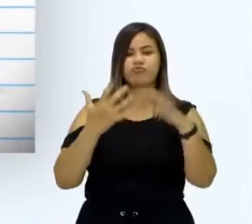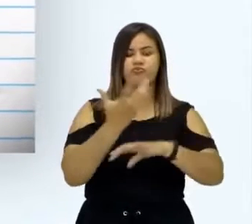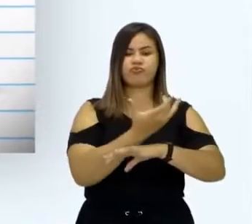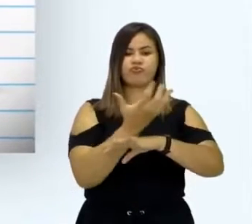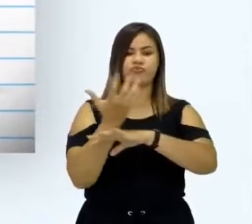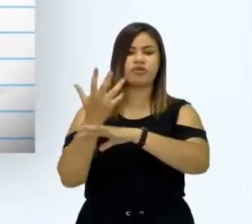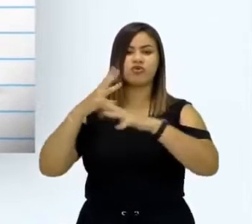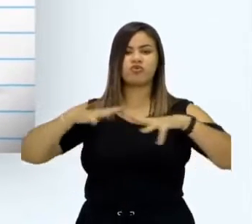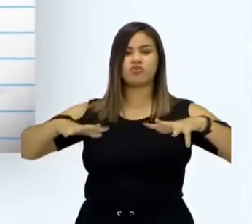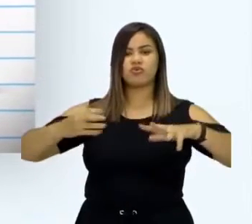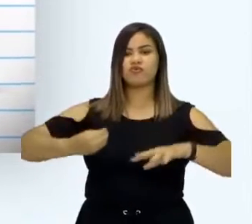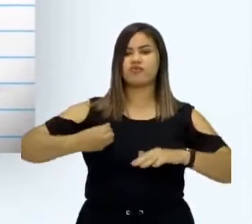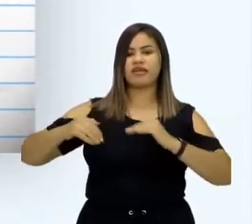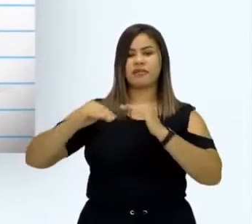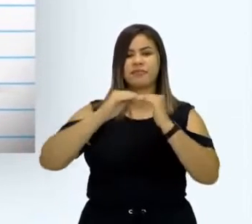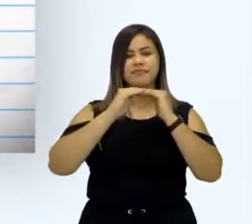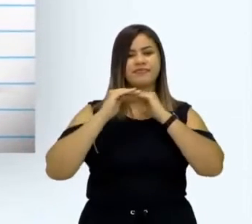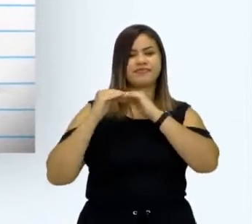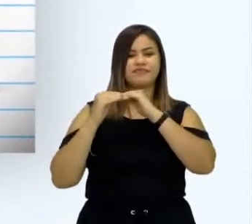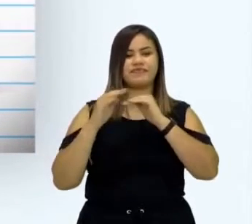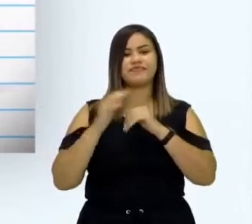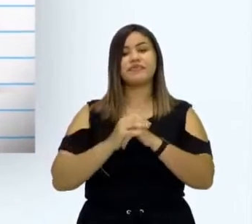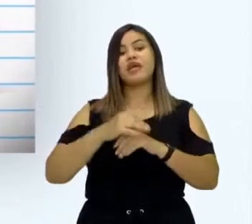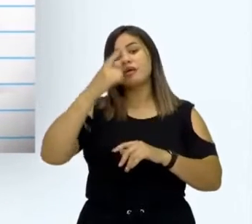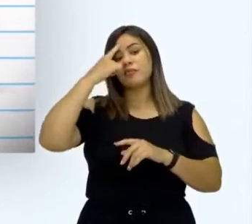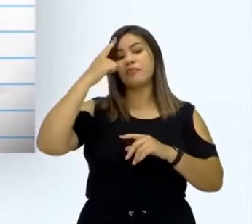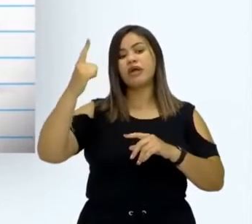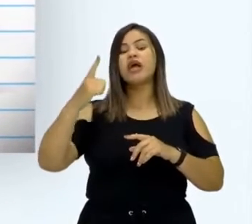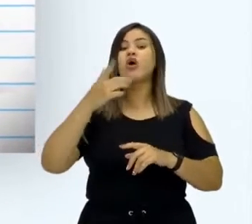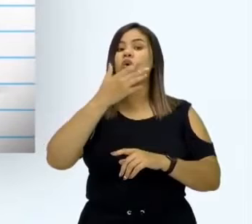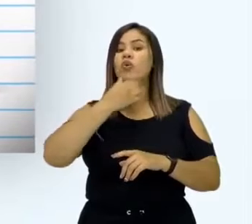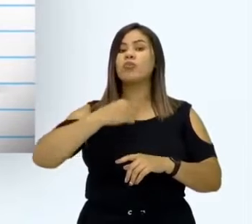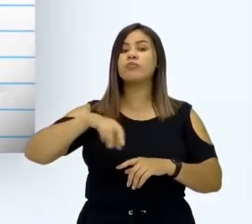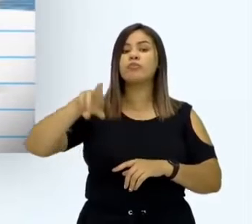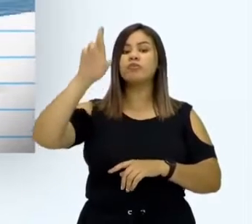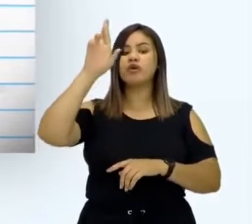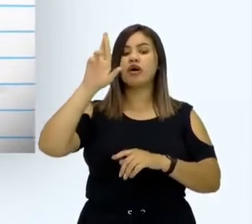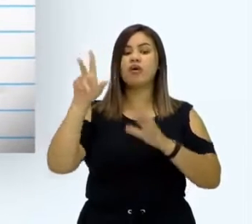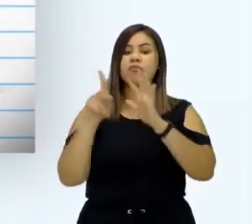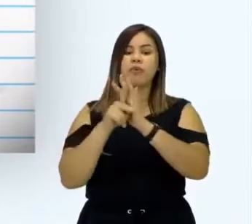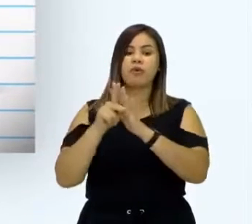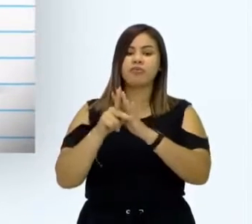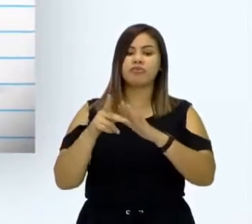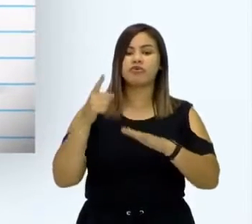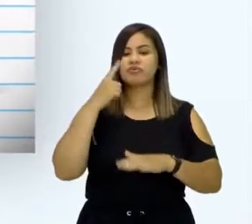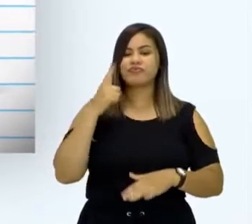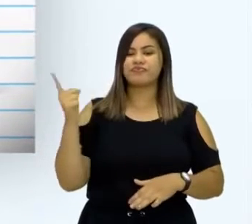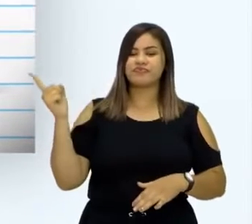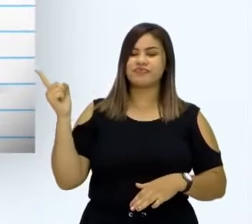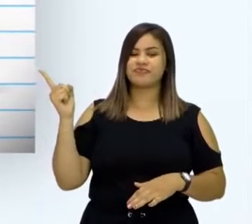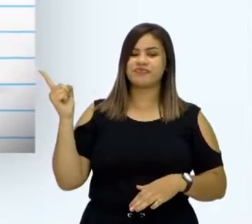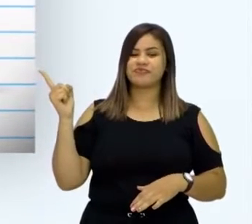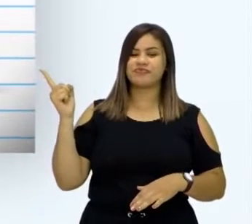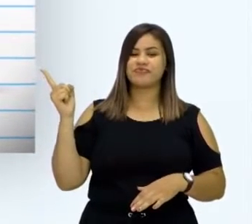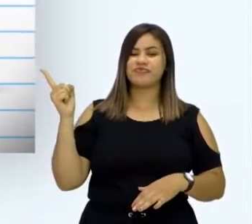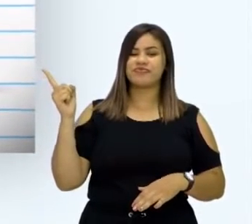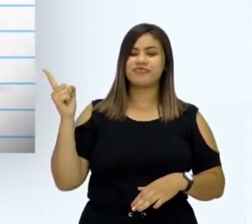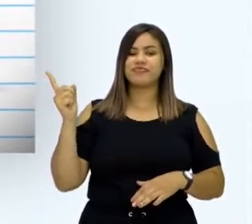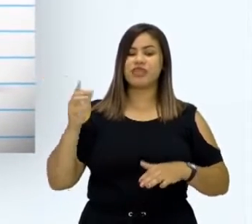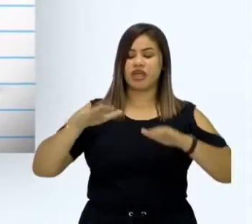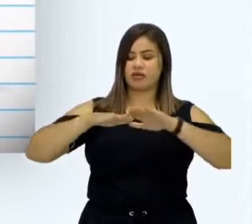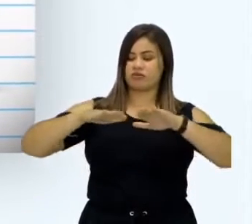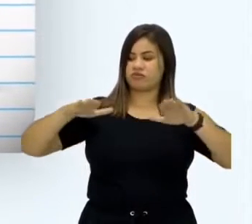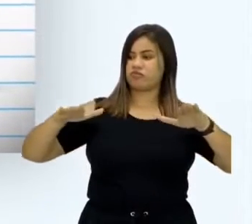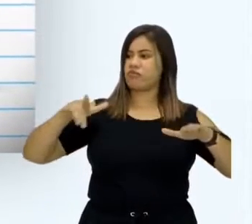convivem harmoniosamente. Se o proprietário do terreno de repente resolve construir uma área de churrasqueira e piscina para confraternizar com os